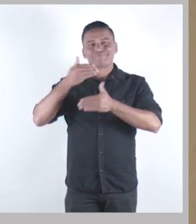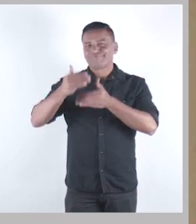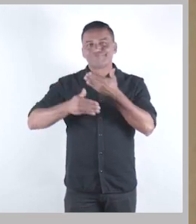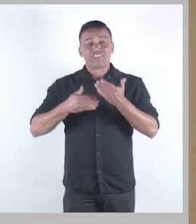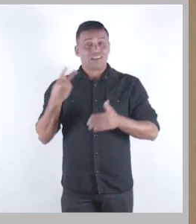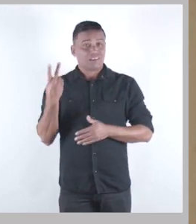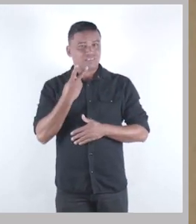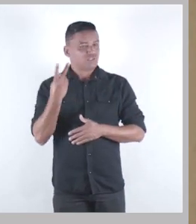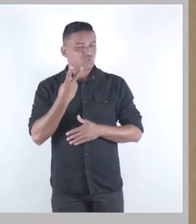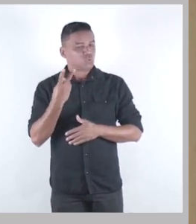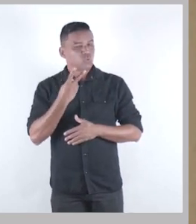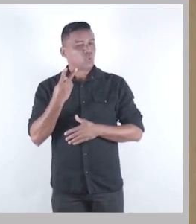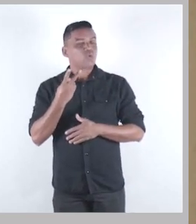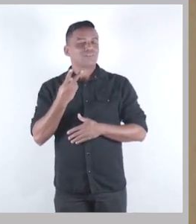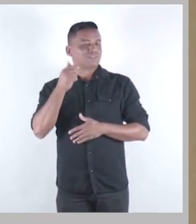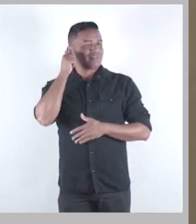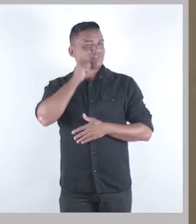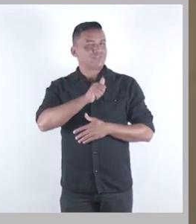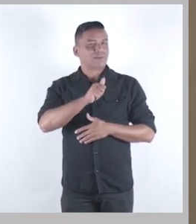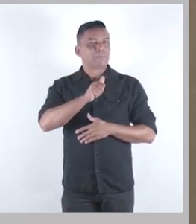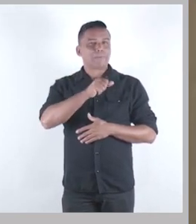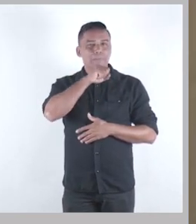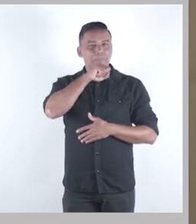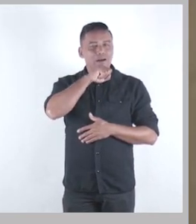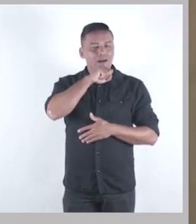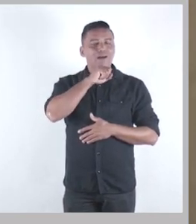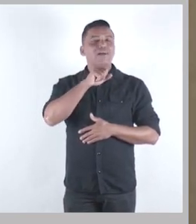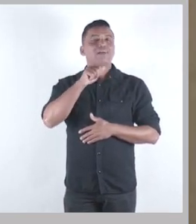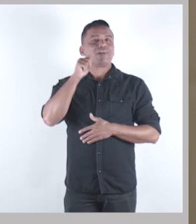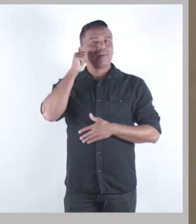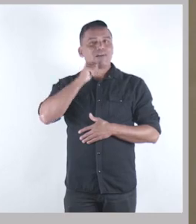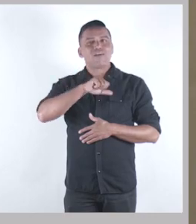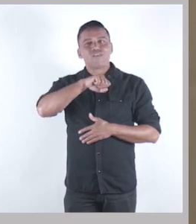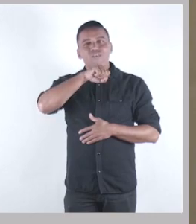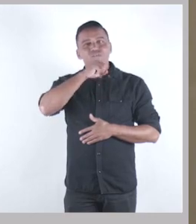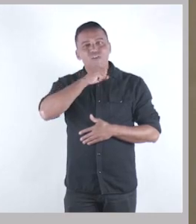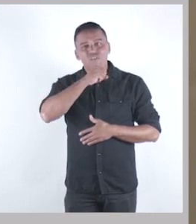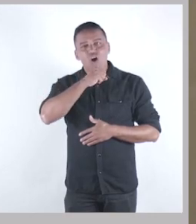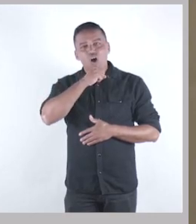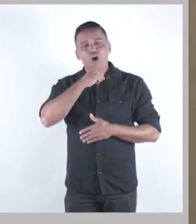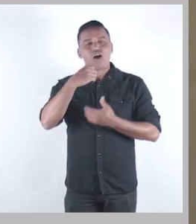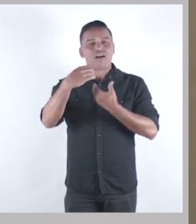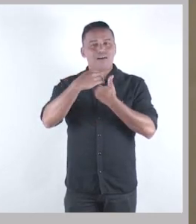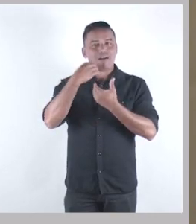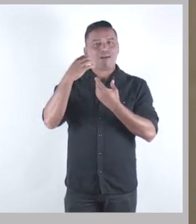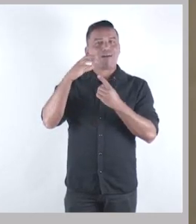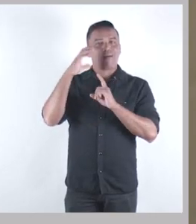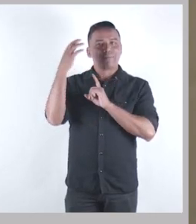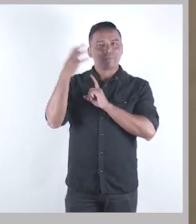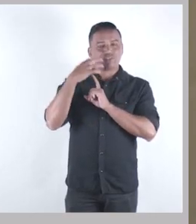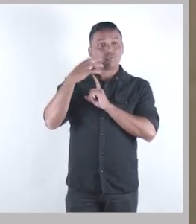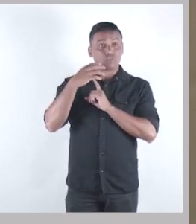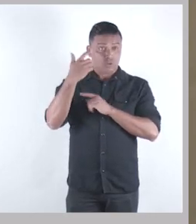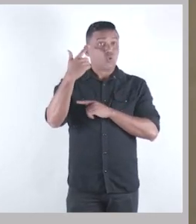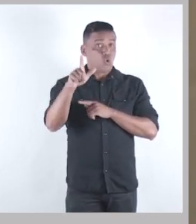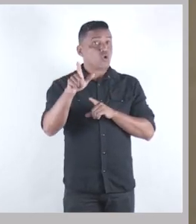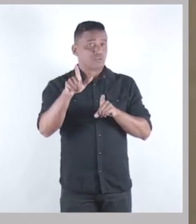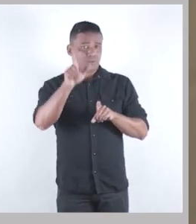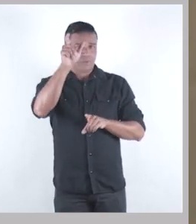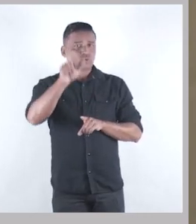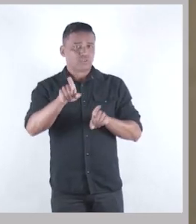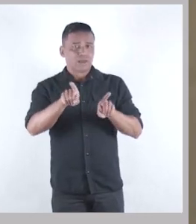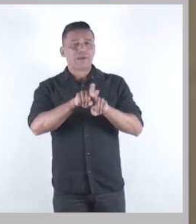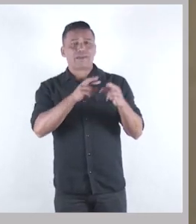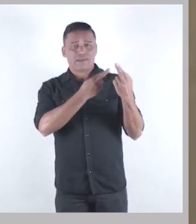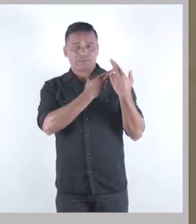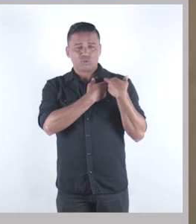duas senhoras, de facto, foram responsáveis por esse mergulho. Mas também existe um outro fulano que foi responsável